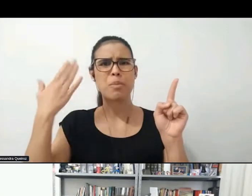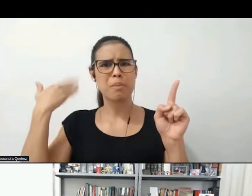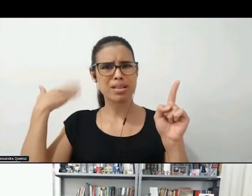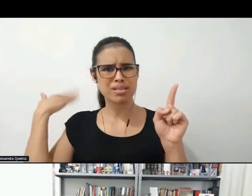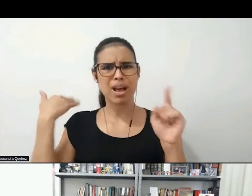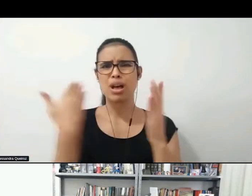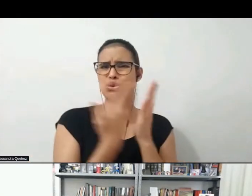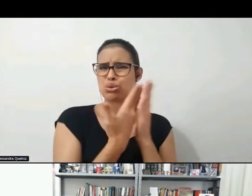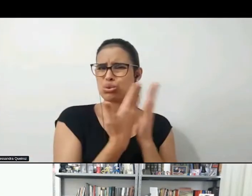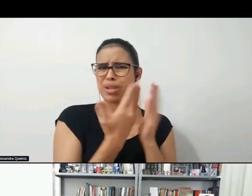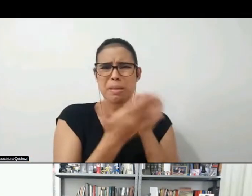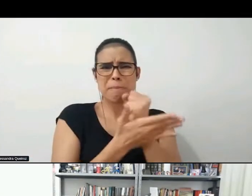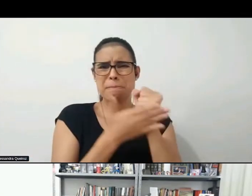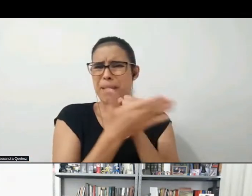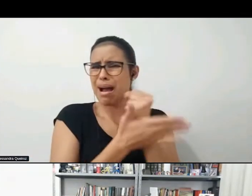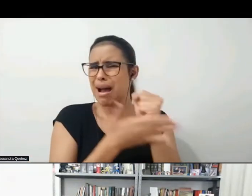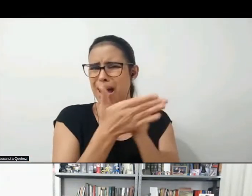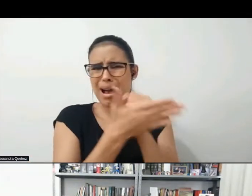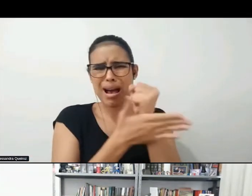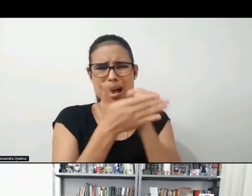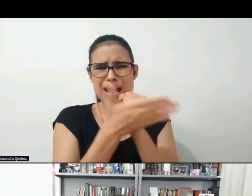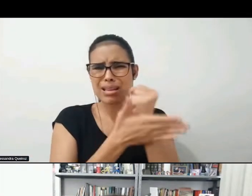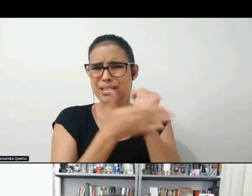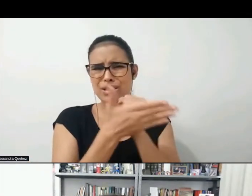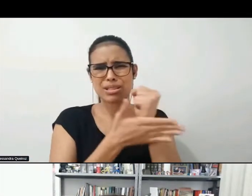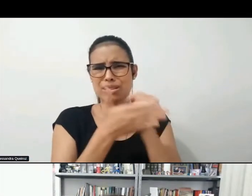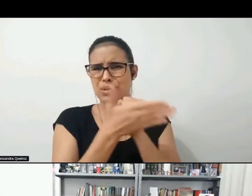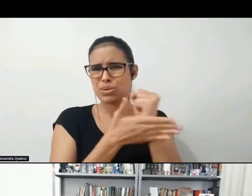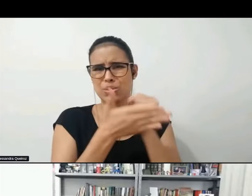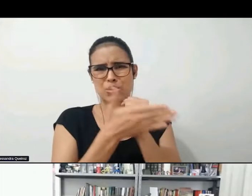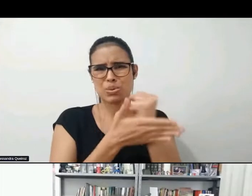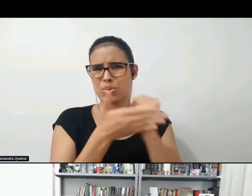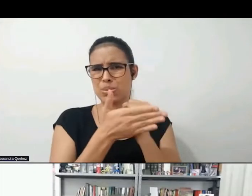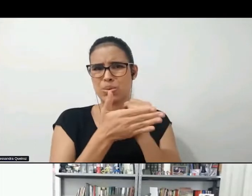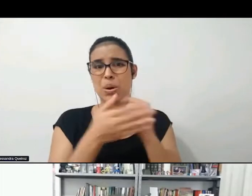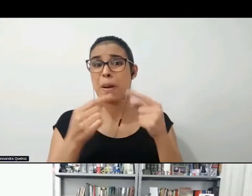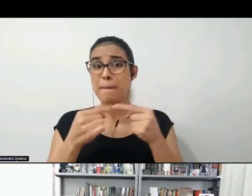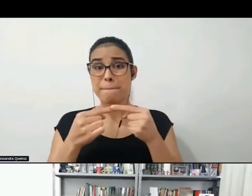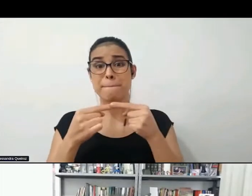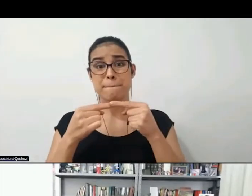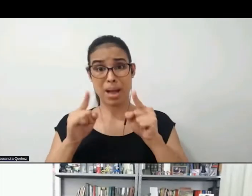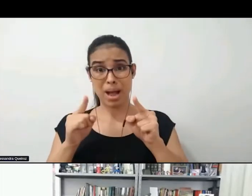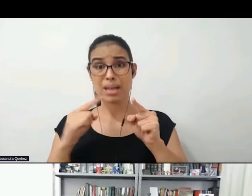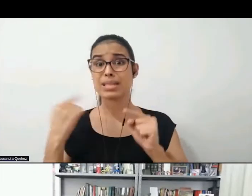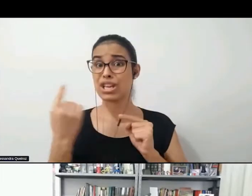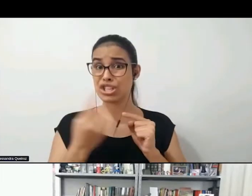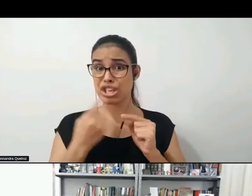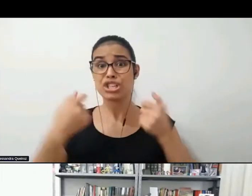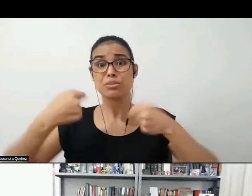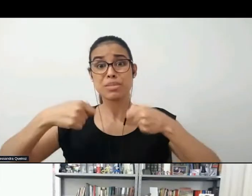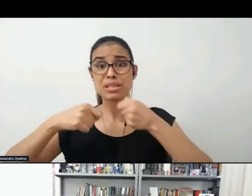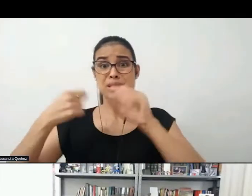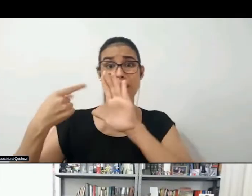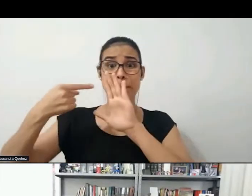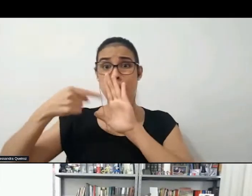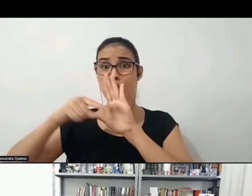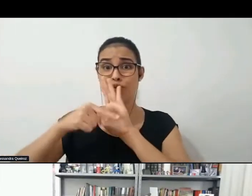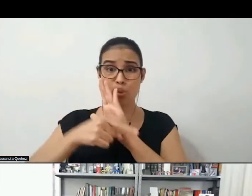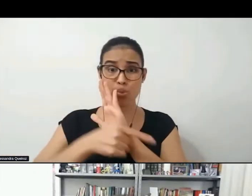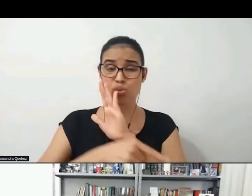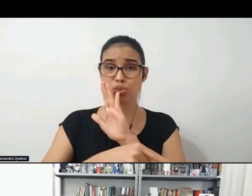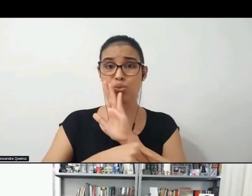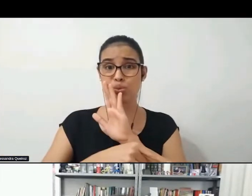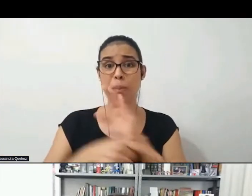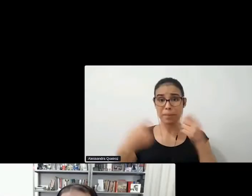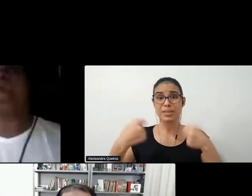assim, eu vi o básico do básico. Mas só que a gente precisa de aprofundar nesse assunto, que é um